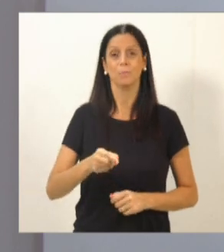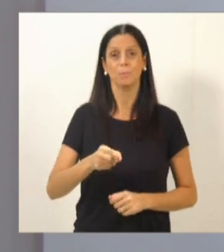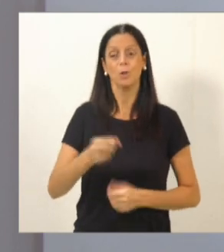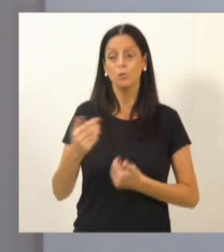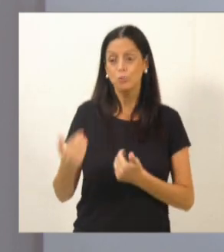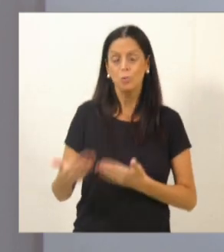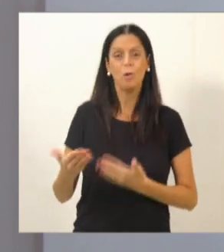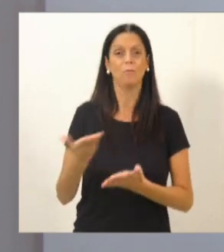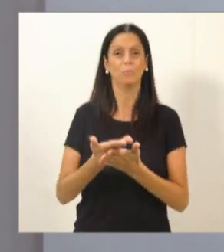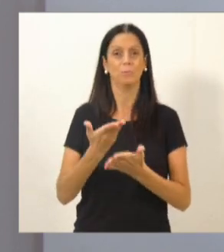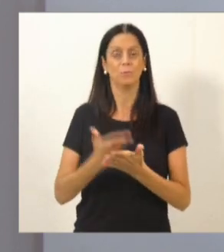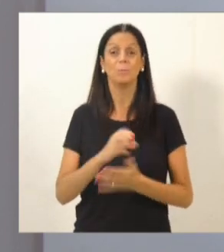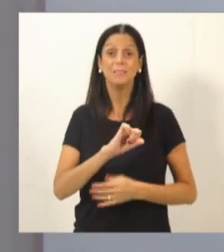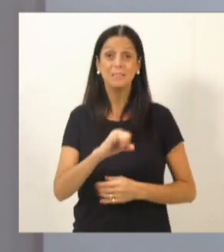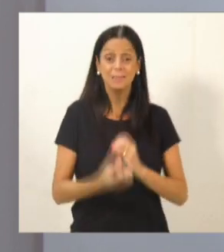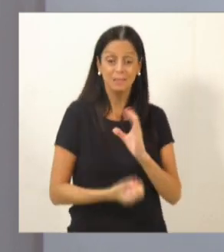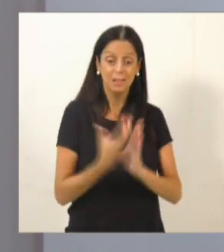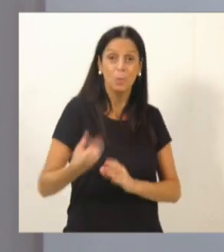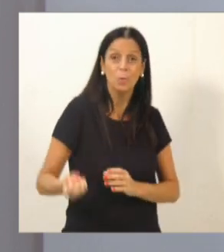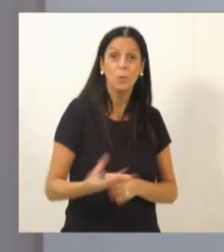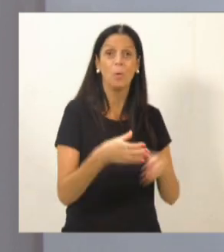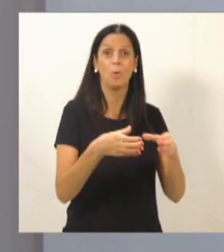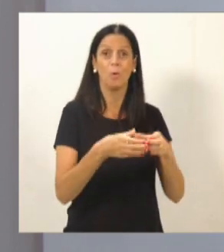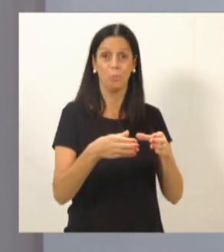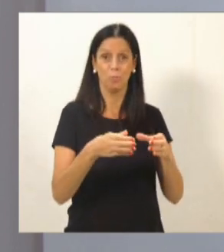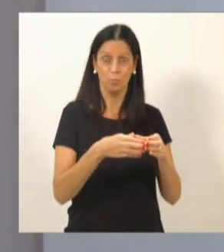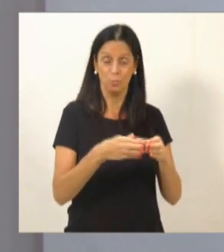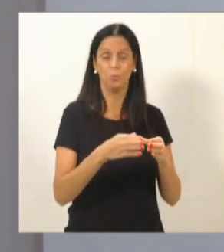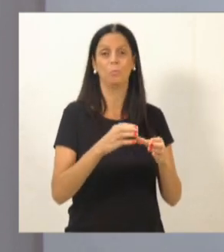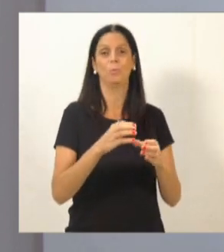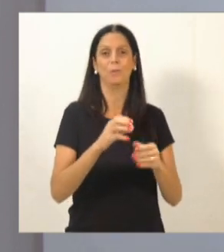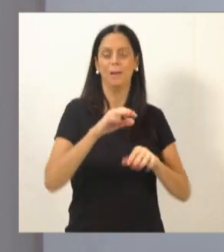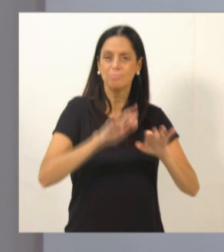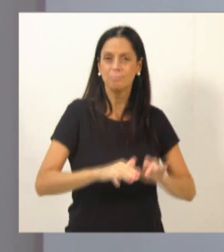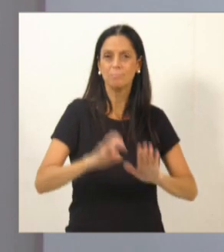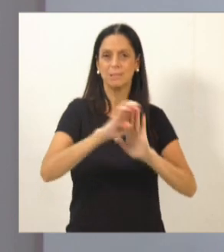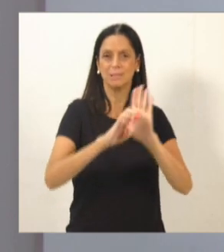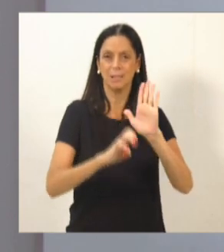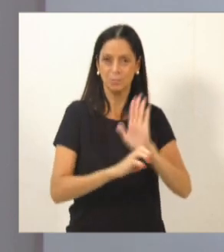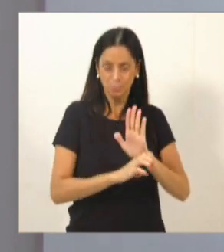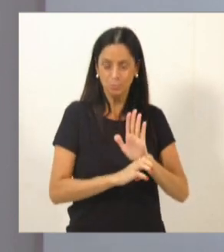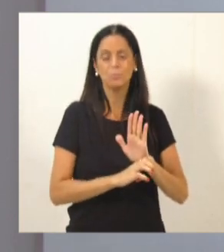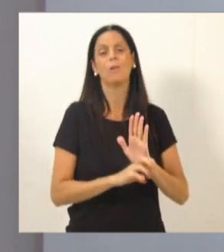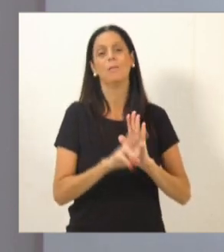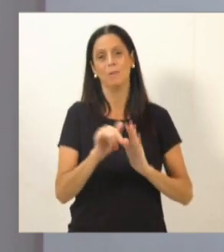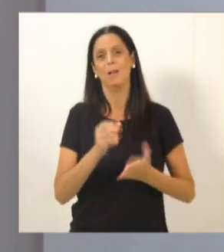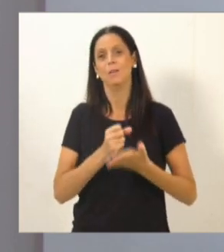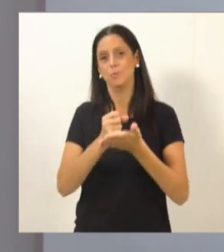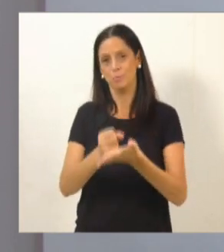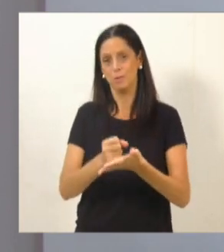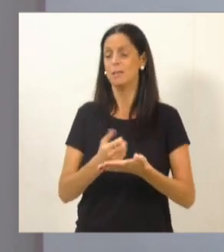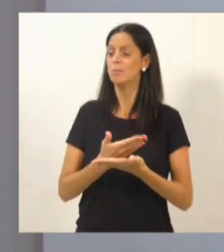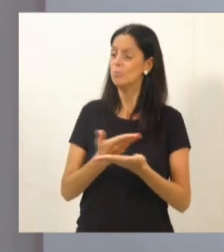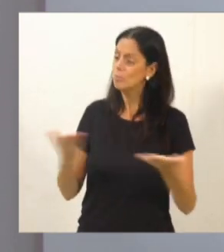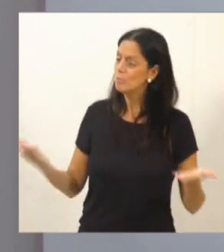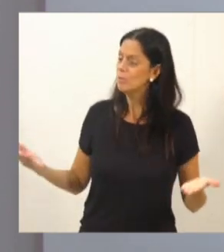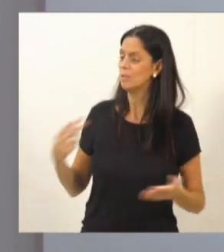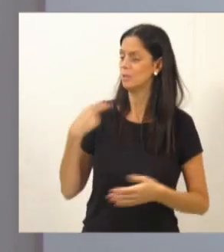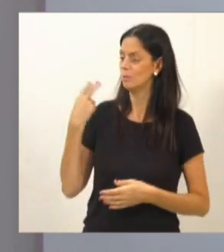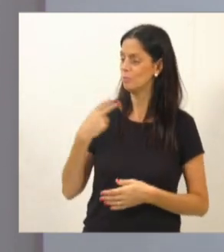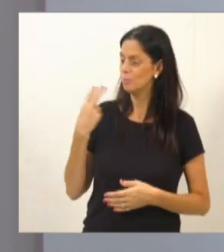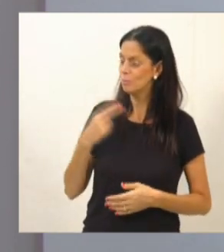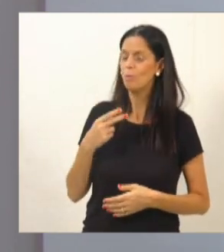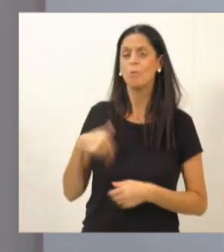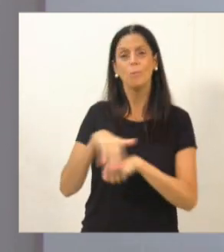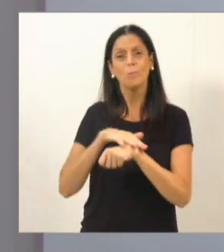colaborar muito, muito com essa questão. Então, esse seria um pedido que eu faço a vocês. Falem com seus deputados, senadores,